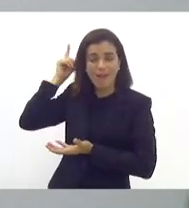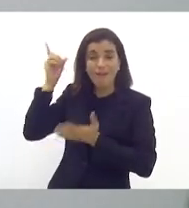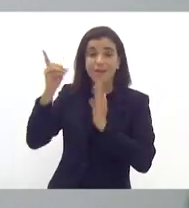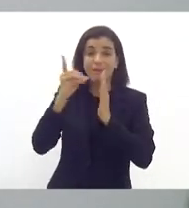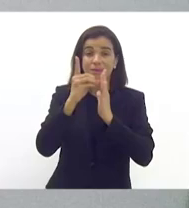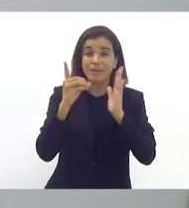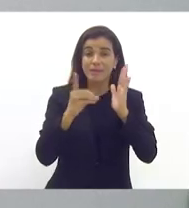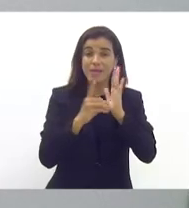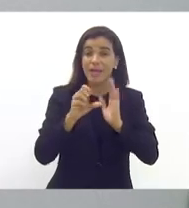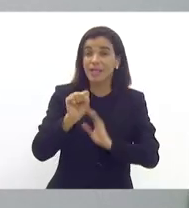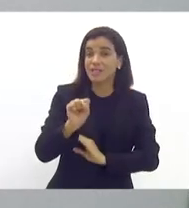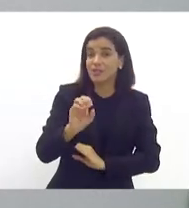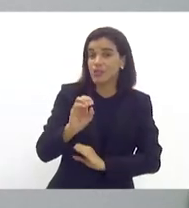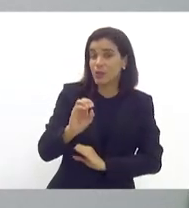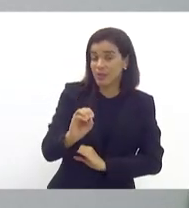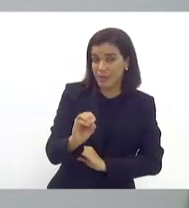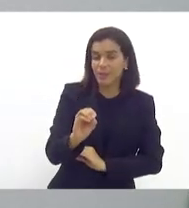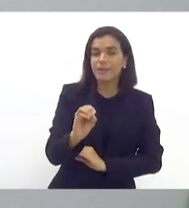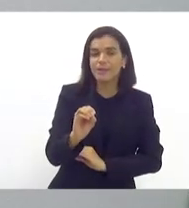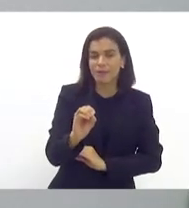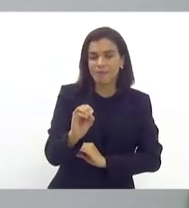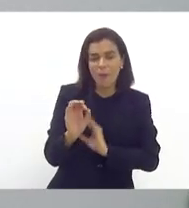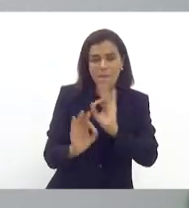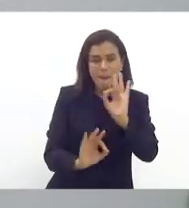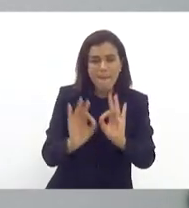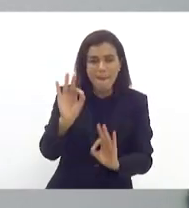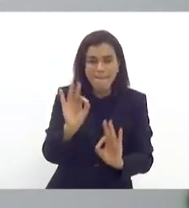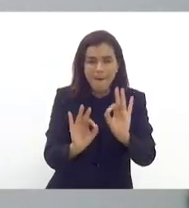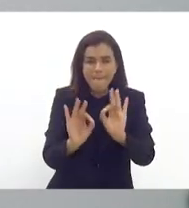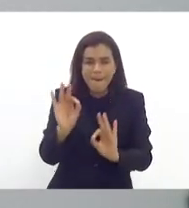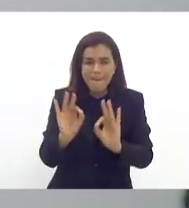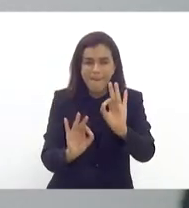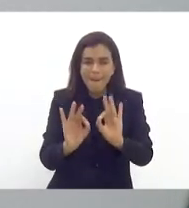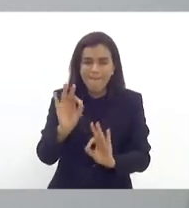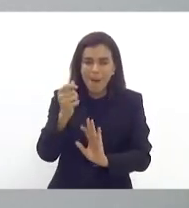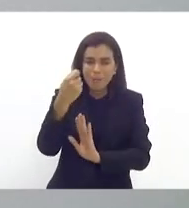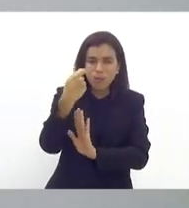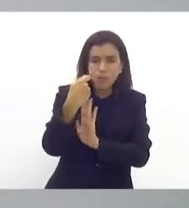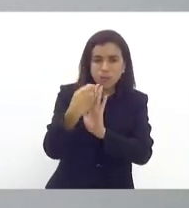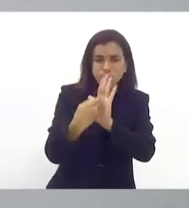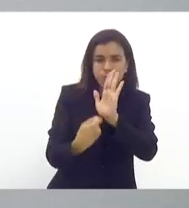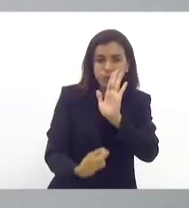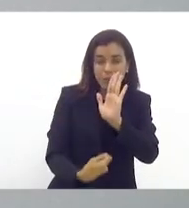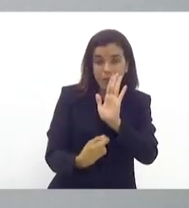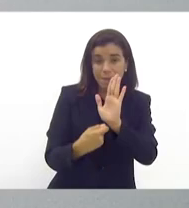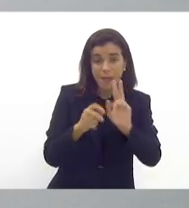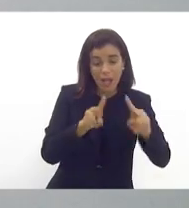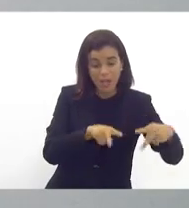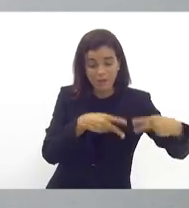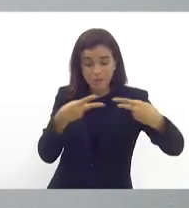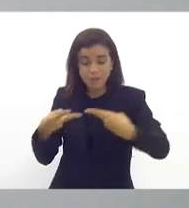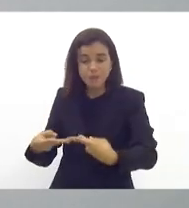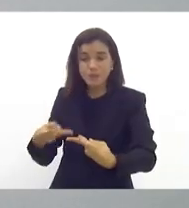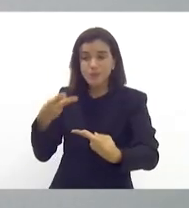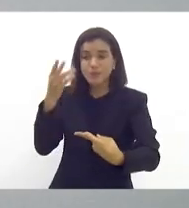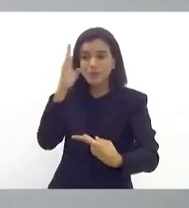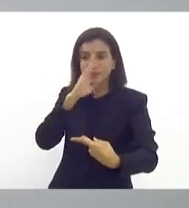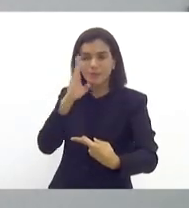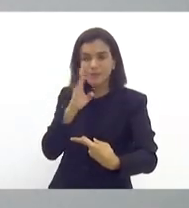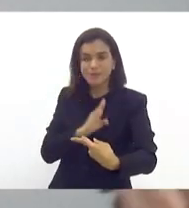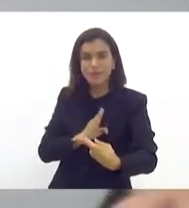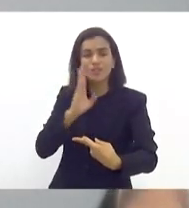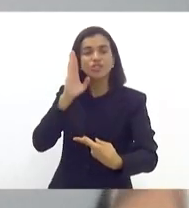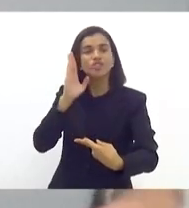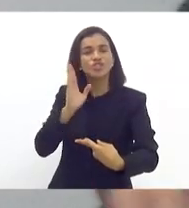80 foi elaborada e muito bem elaborada e ela ingressou no nosso ordenamento jurídico Como já